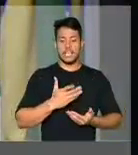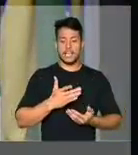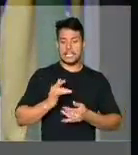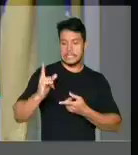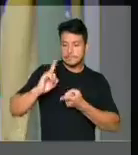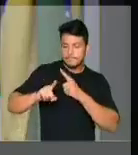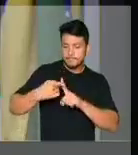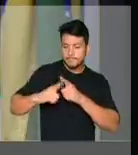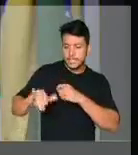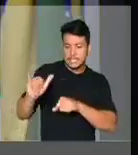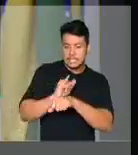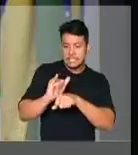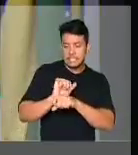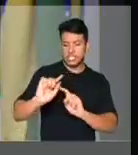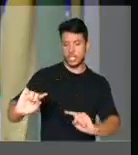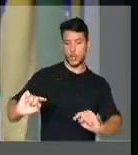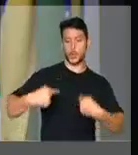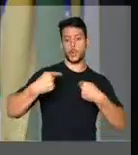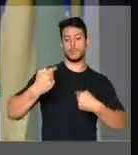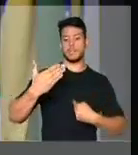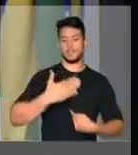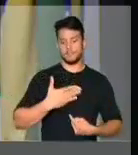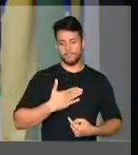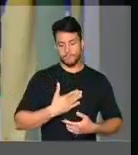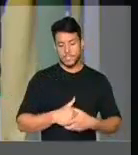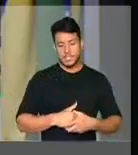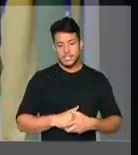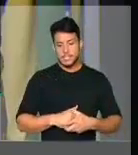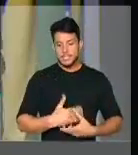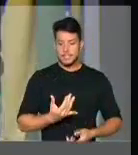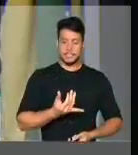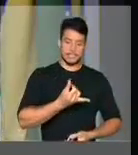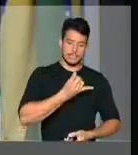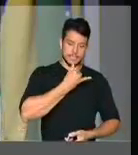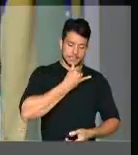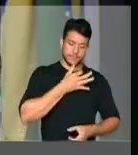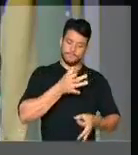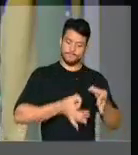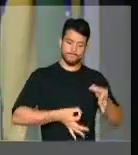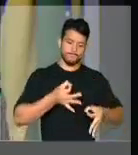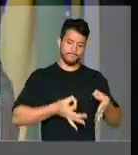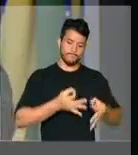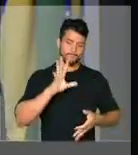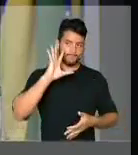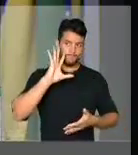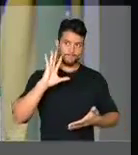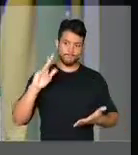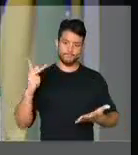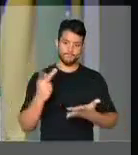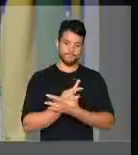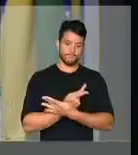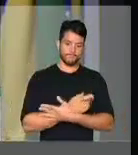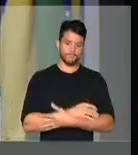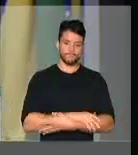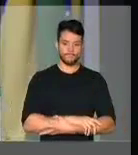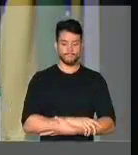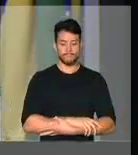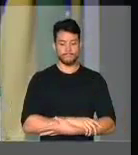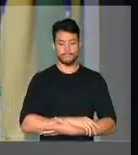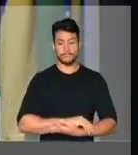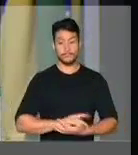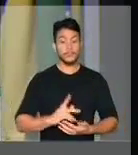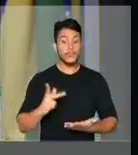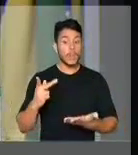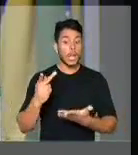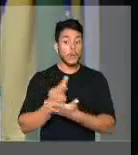da tendência que, infelizmente, o Poder Judiciário tomou com relação a essas eleições.